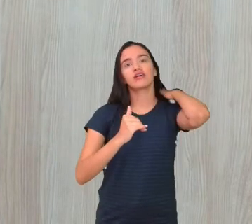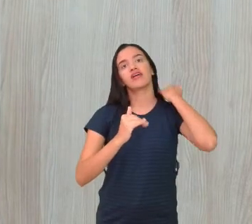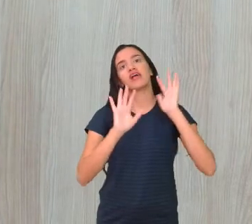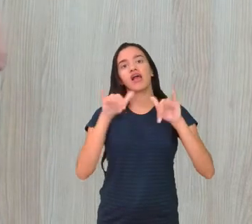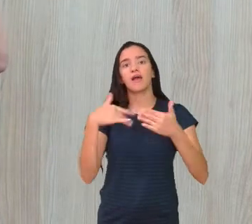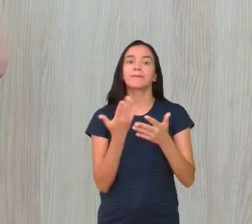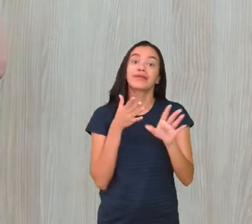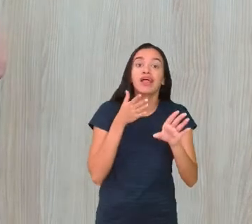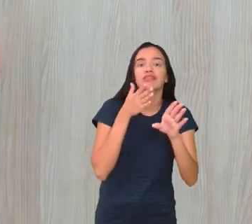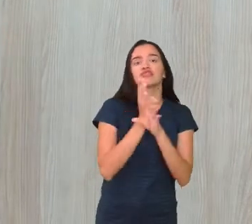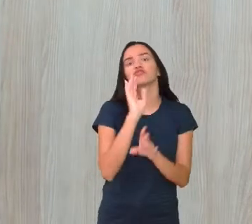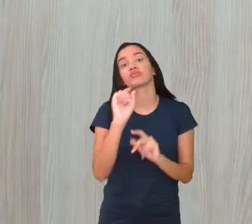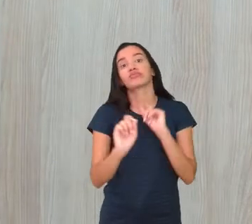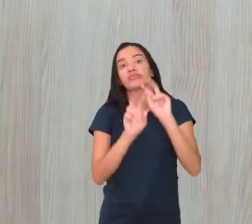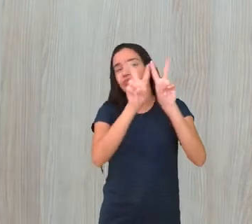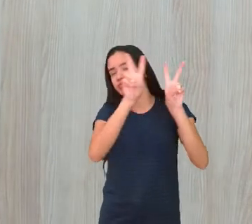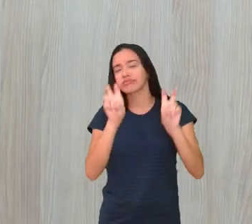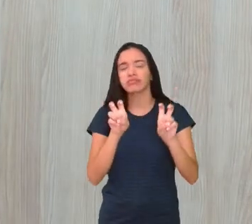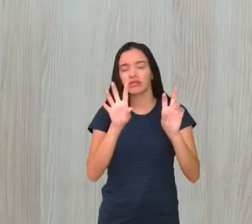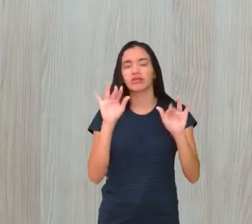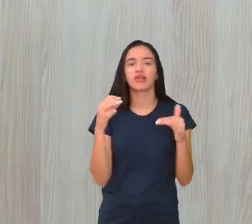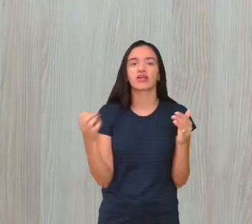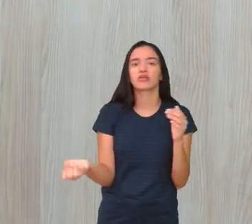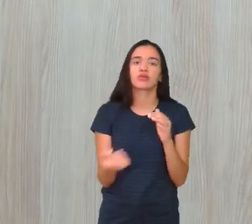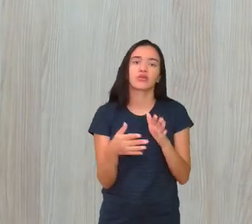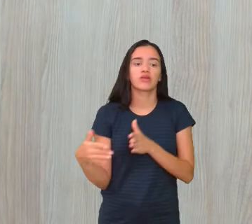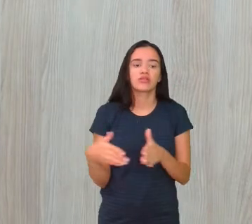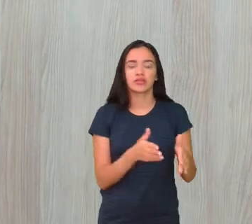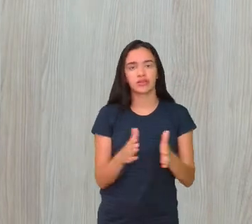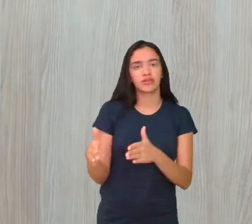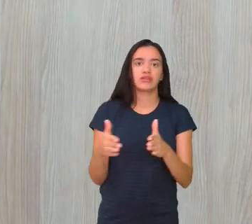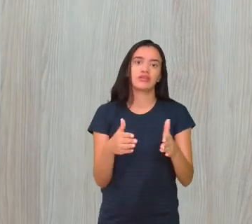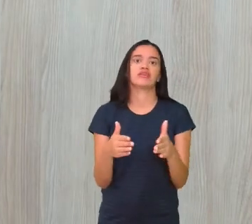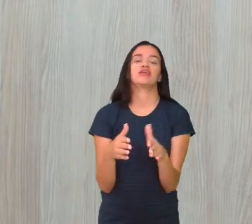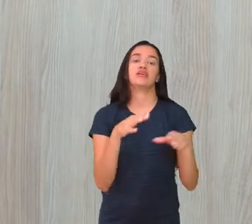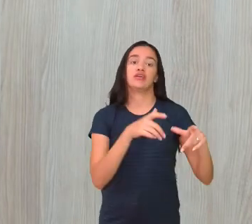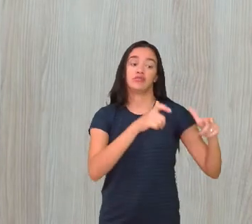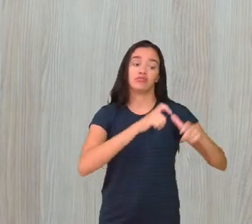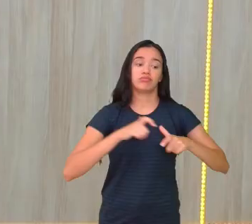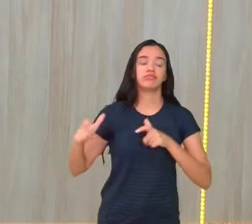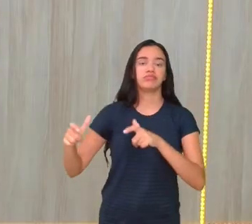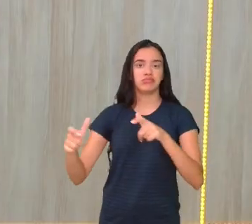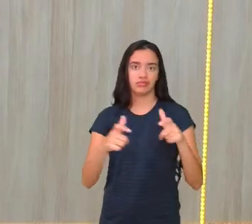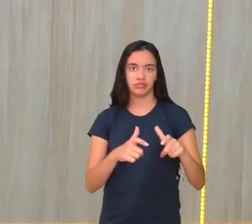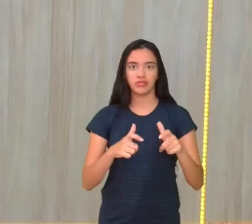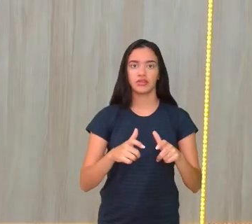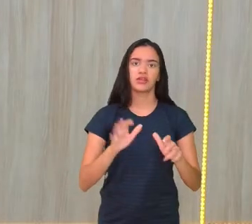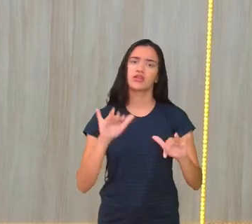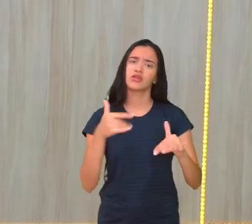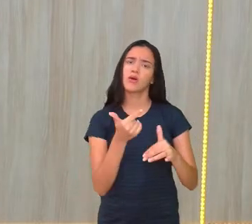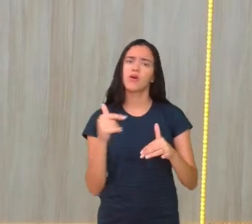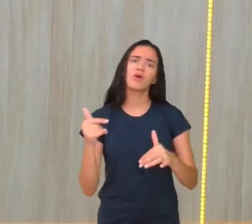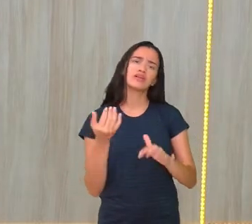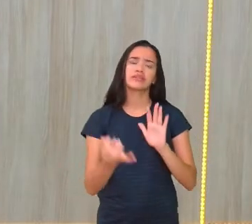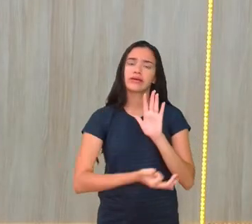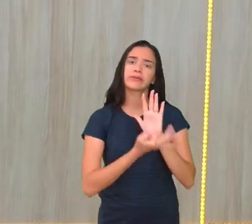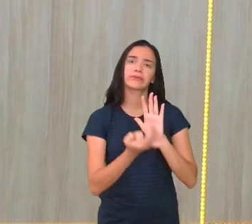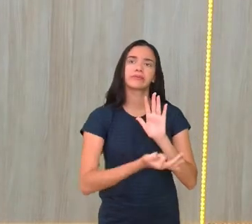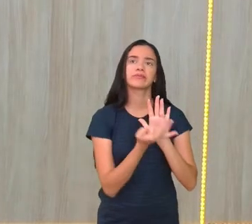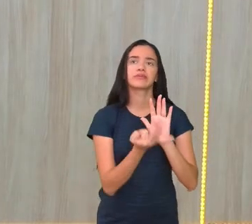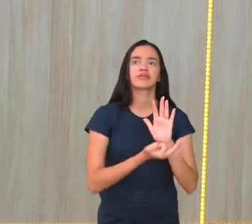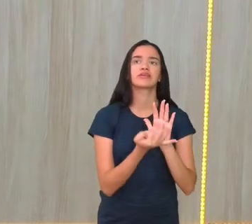para descobrir, entre aspas, né, novas rotas aí, novas terras. Exatamente. Então, outros argumentos,